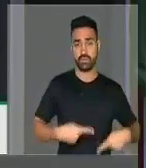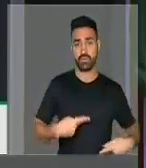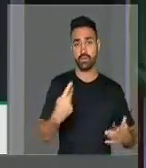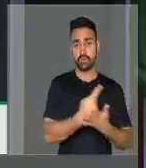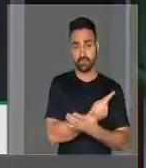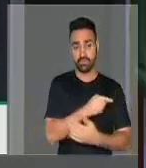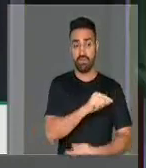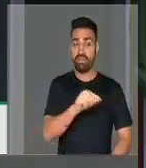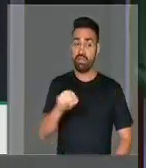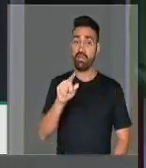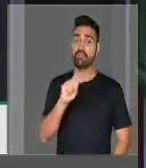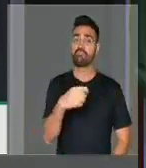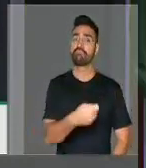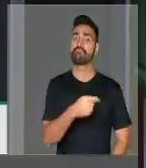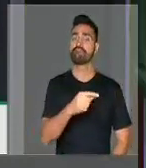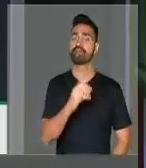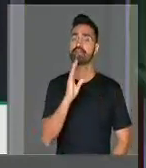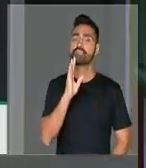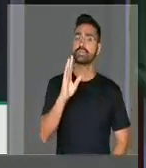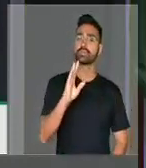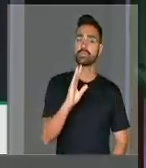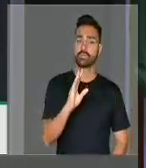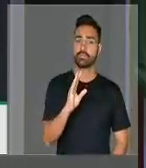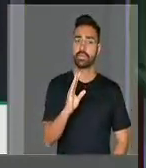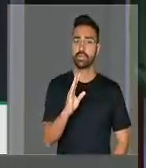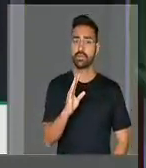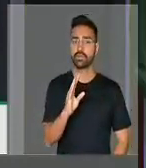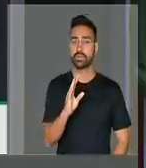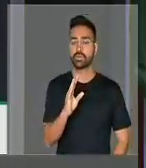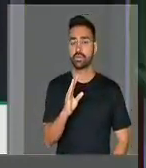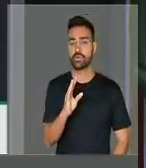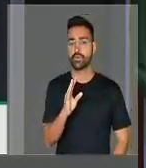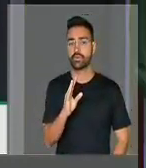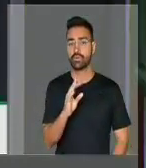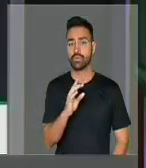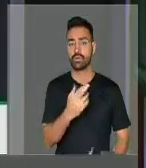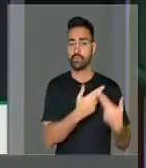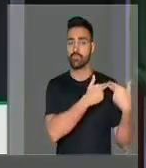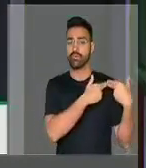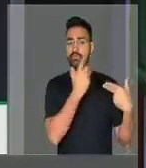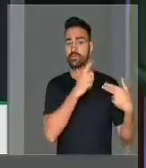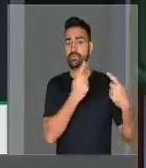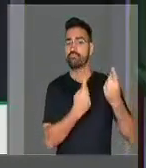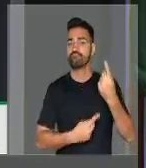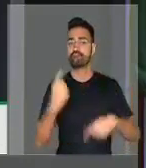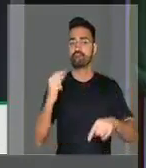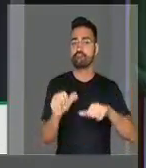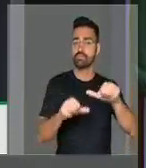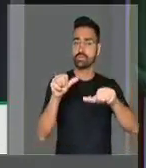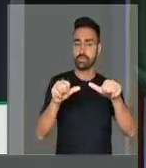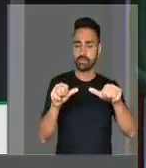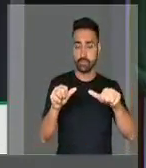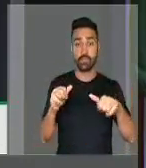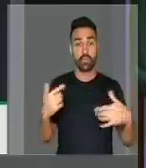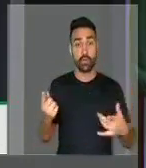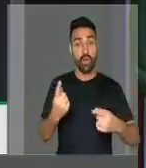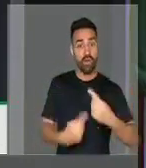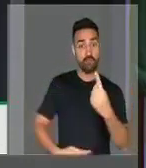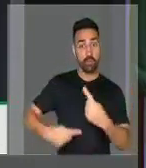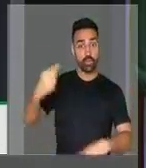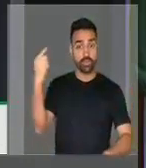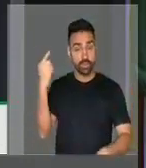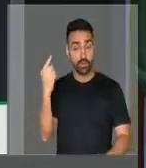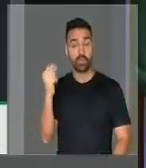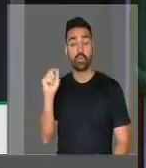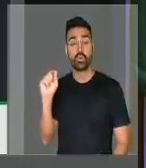os principais protagonistas dessa mudança. A Revolução Russa vale como exemplo. A história,